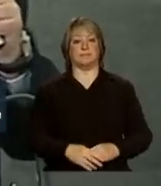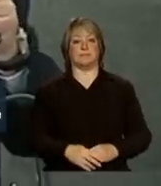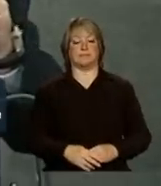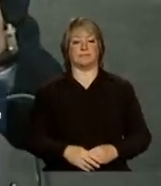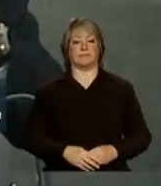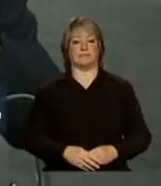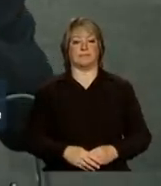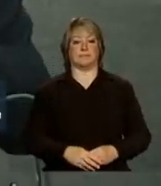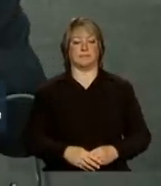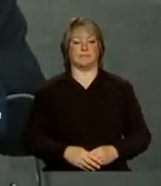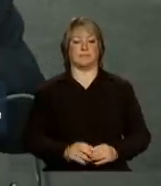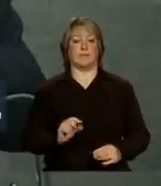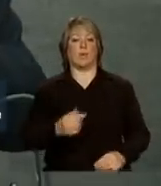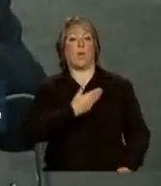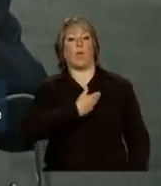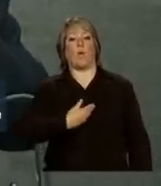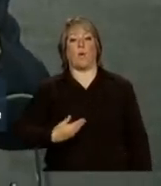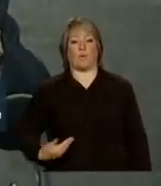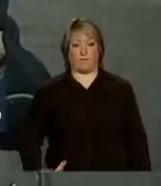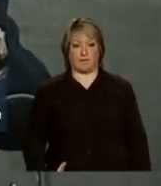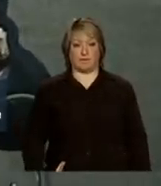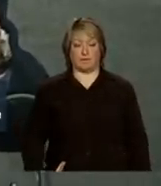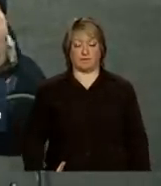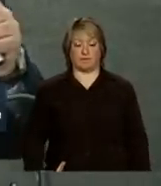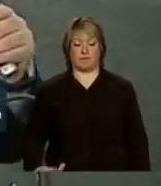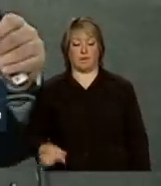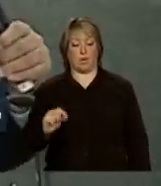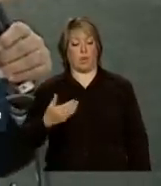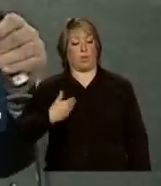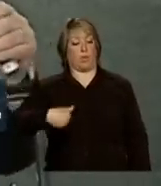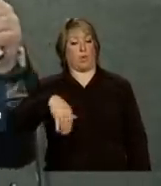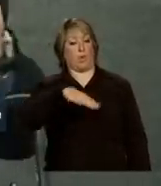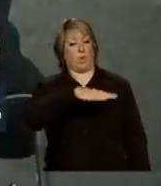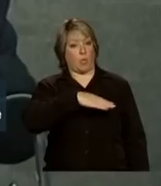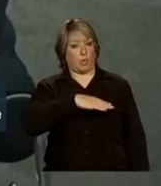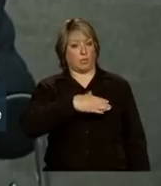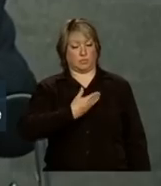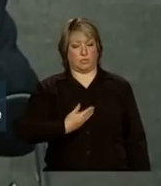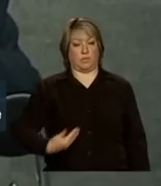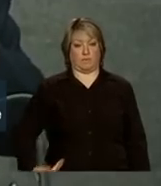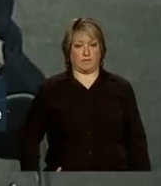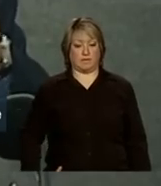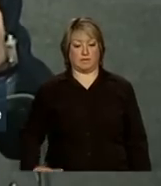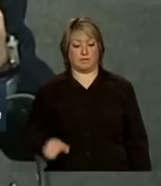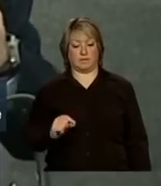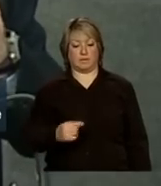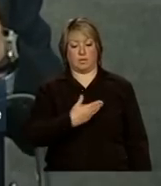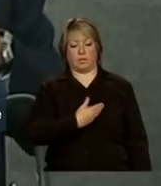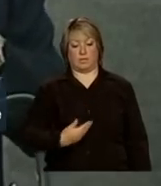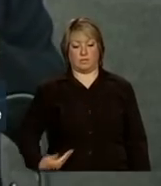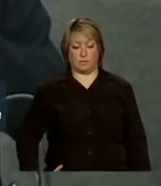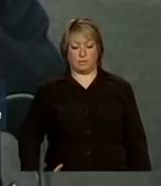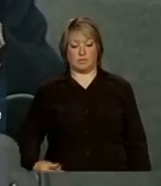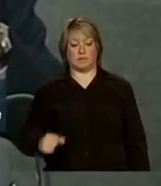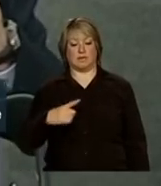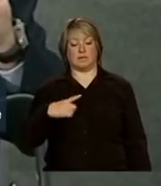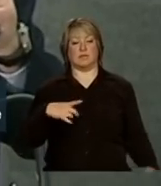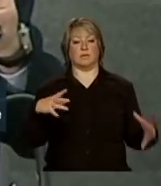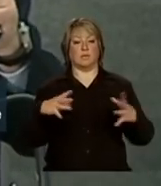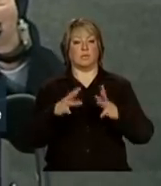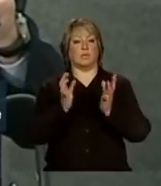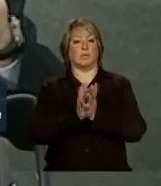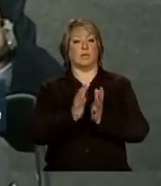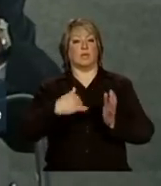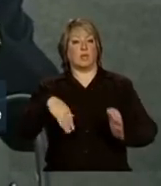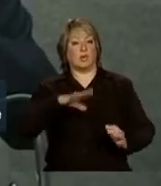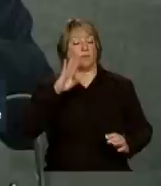e o governo nós governo em qualquer nível no fundo somos uma